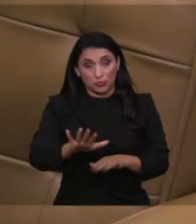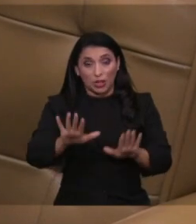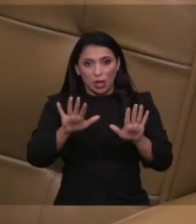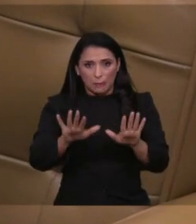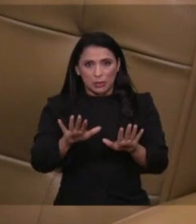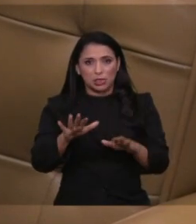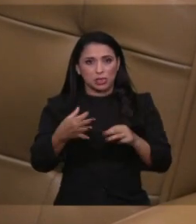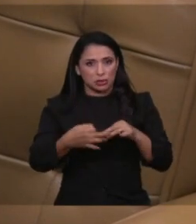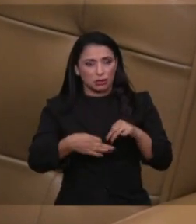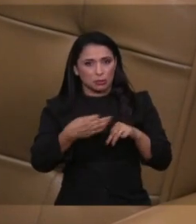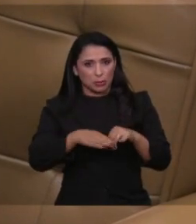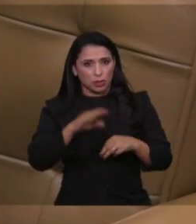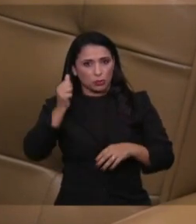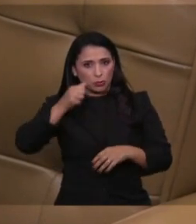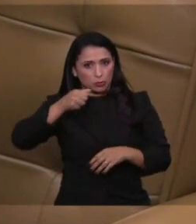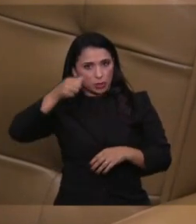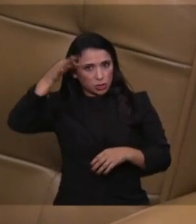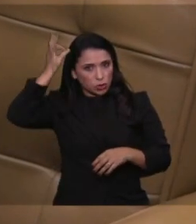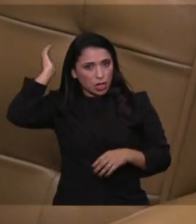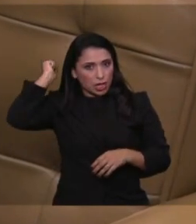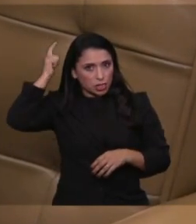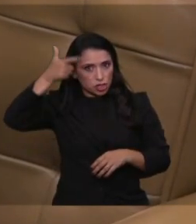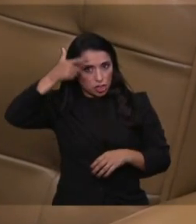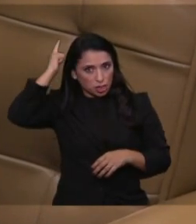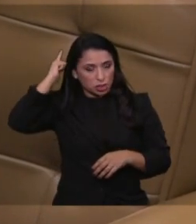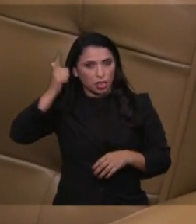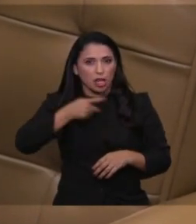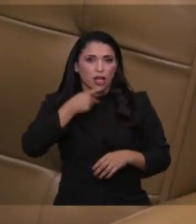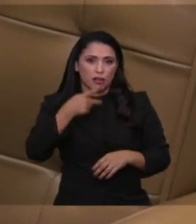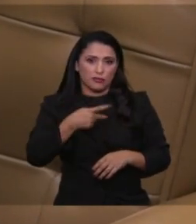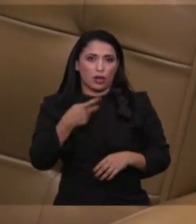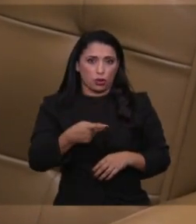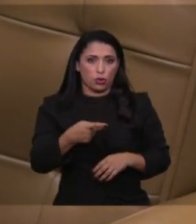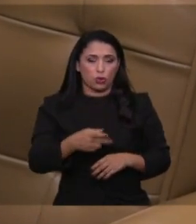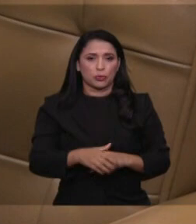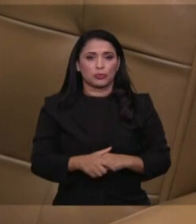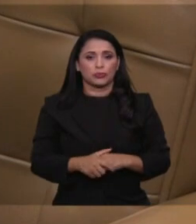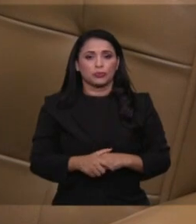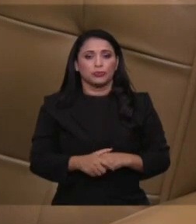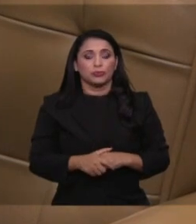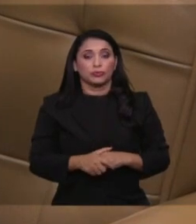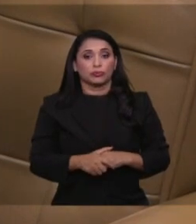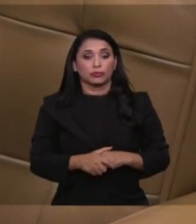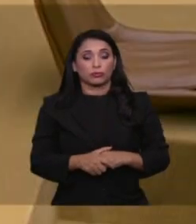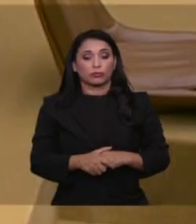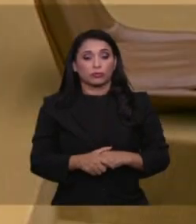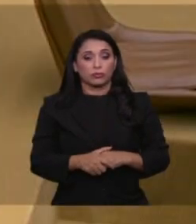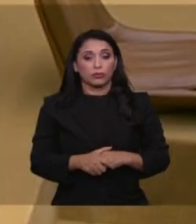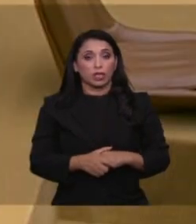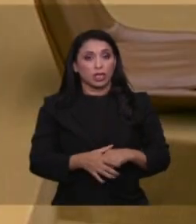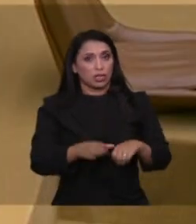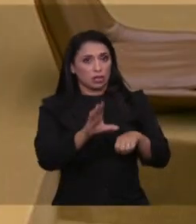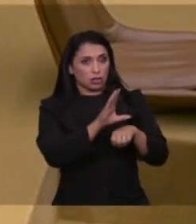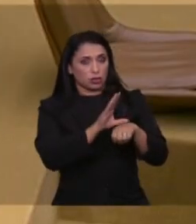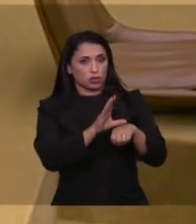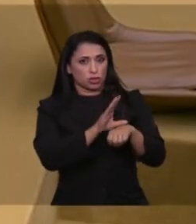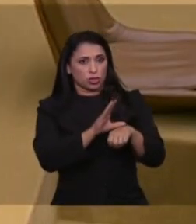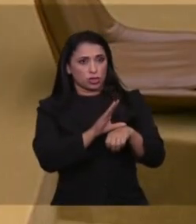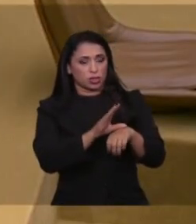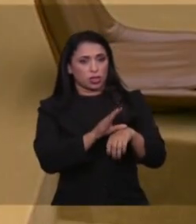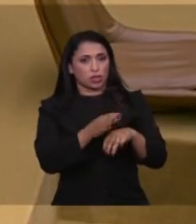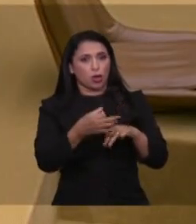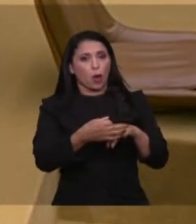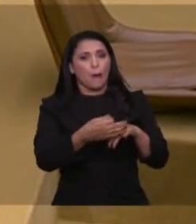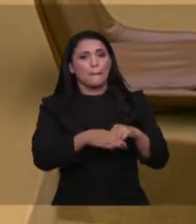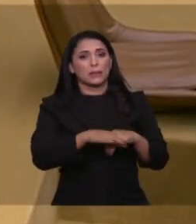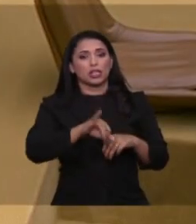ministro Alexandre, o próprio constituinte, o ministro Jobim tematiza muito isso no que